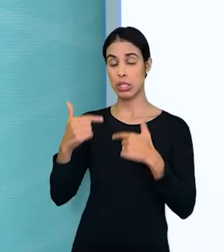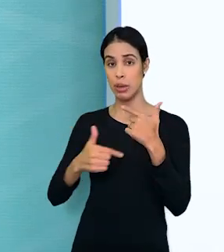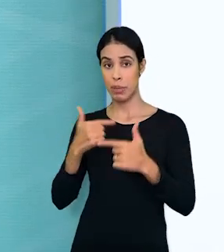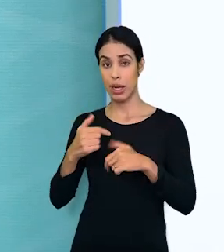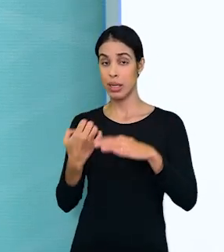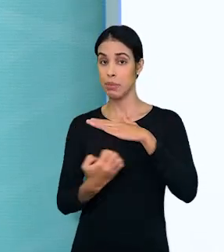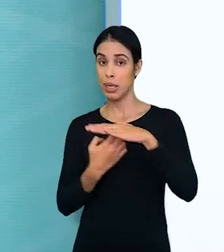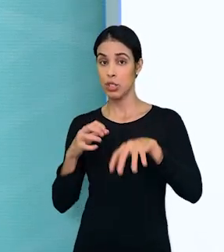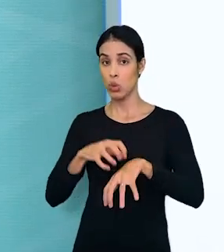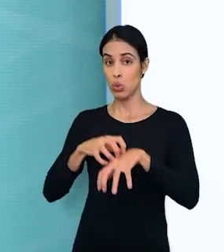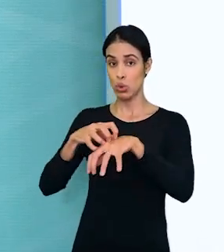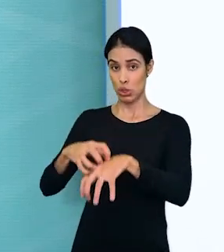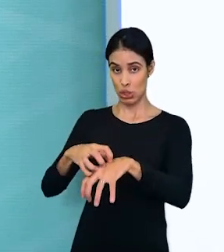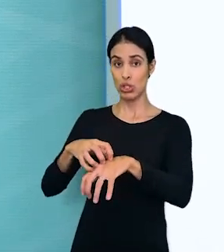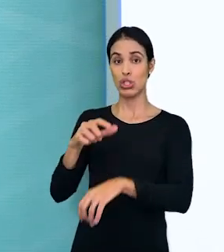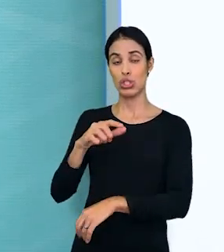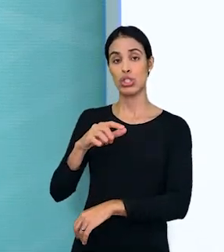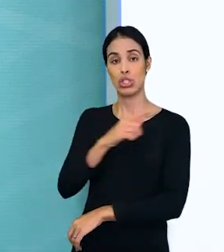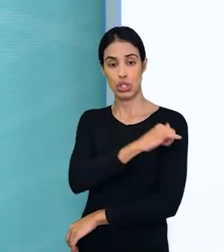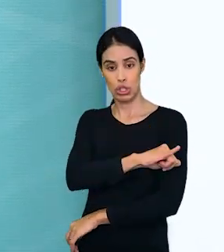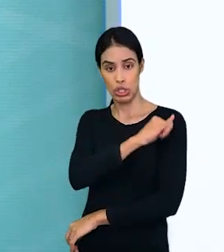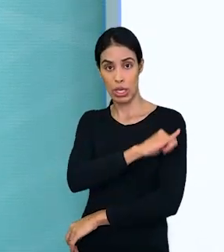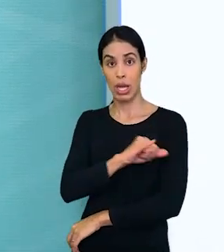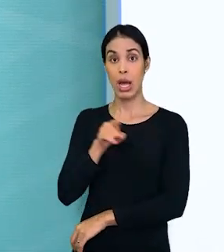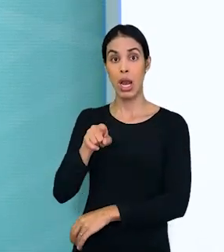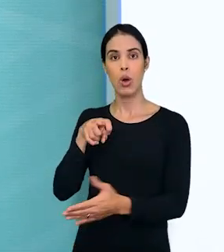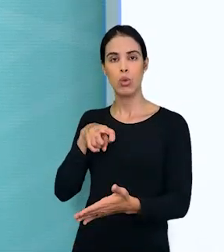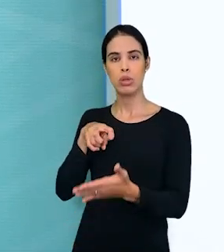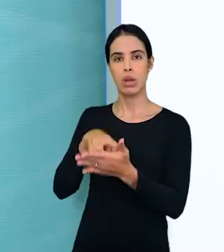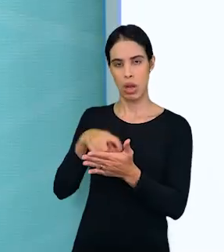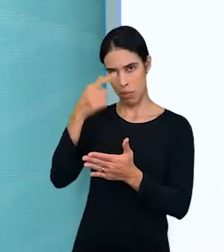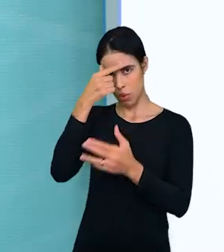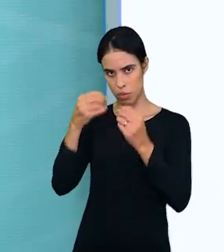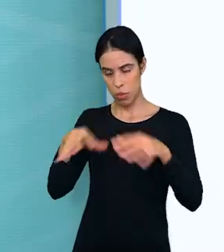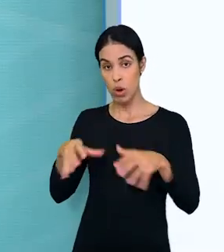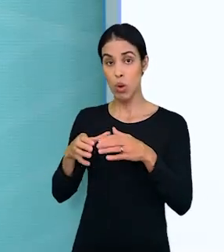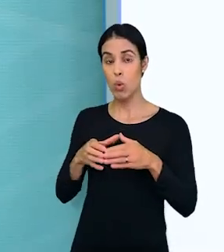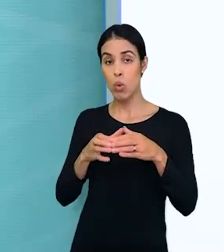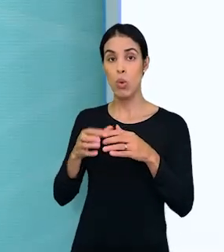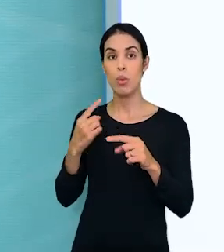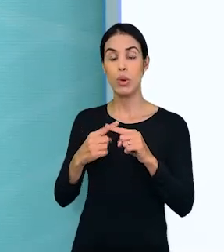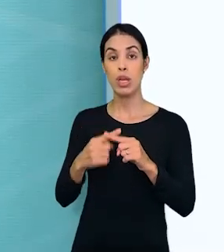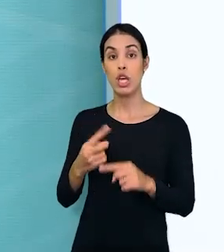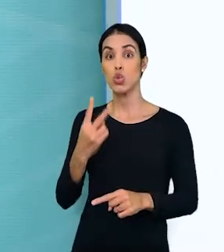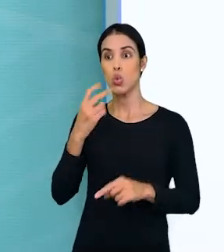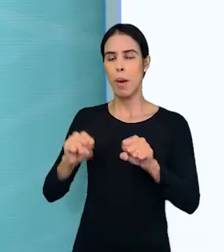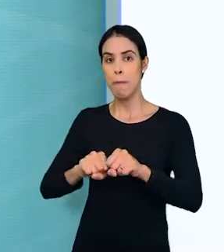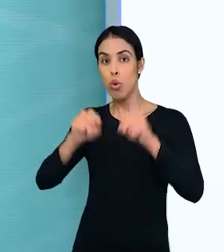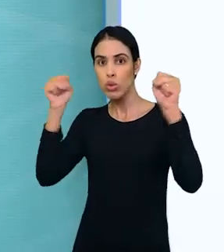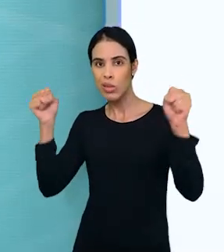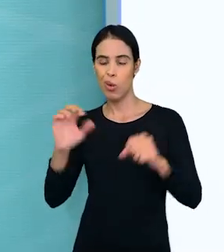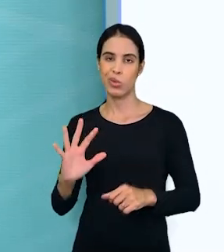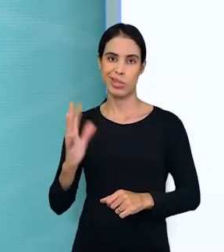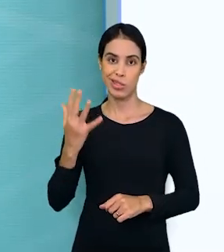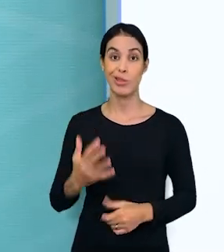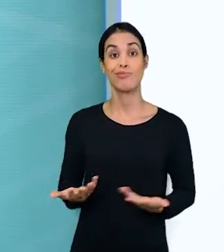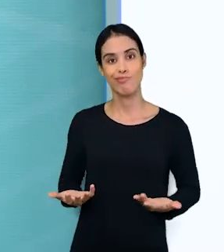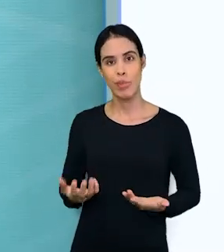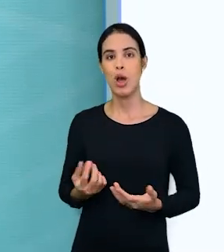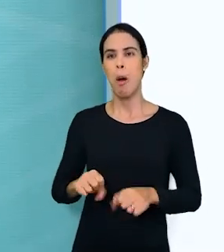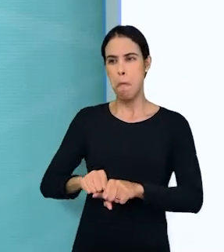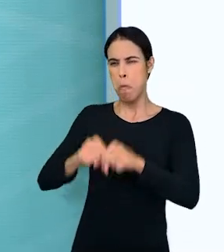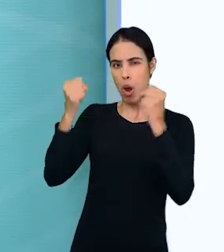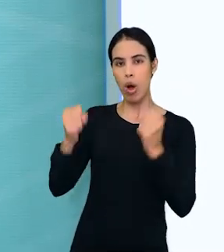de logística do Rio de Janeiro foi condenada por dano moral coletivo após a ocorrência de 2 explosões. Uma delas, inclusive, resultou